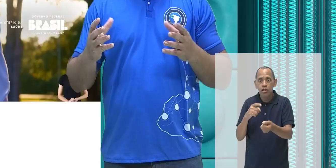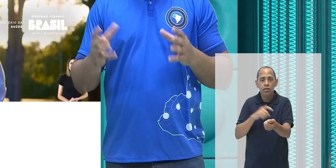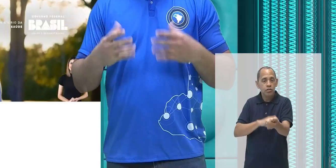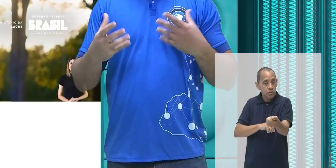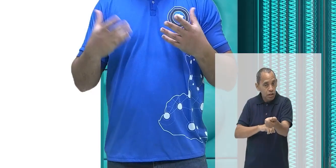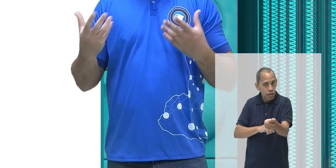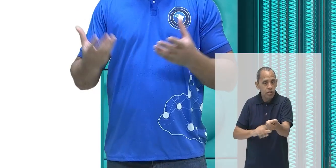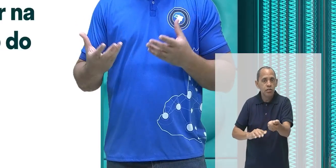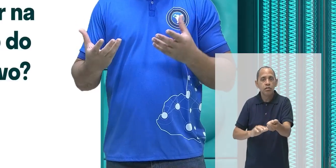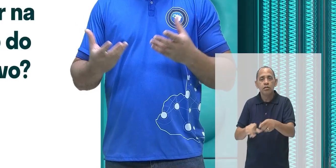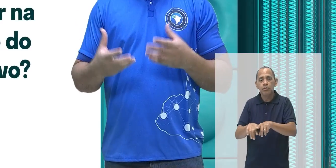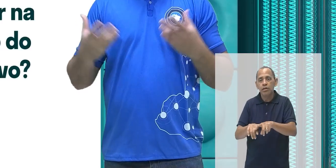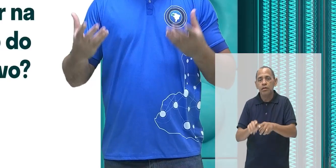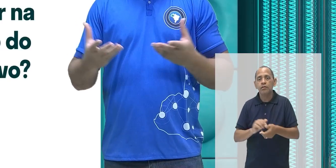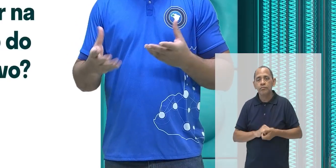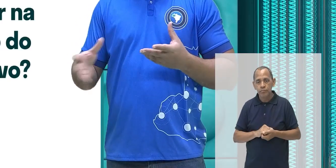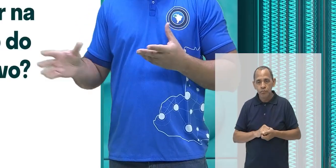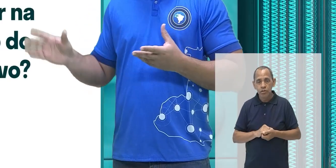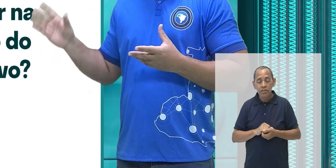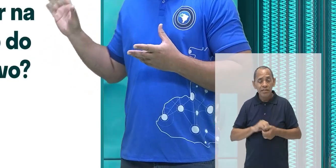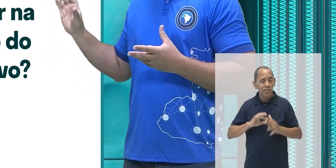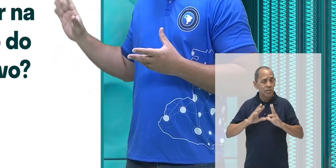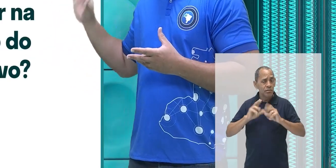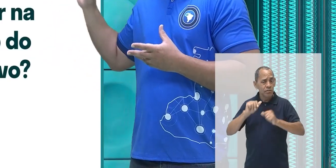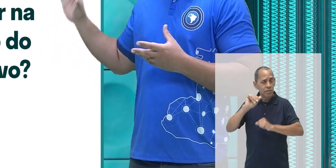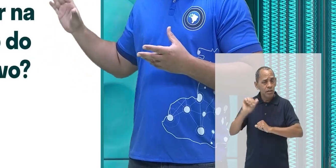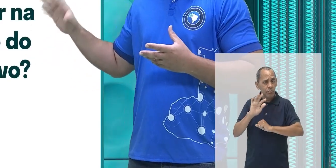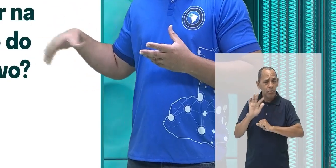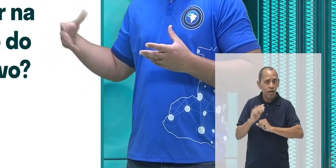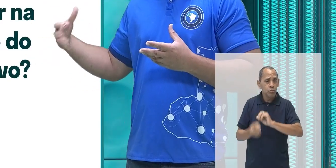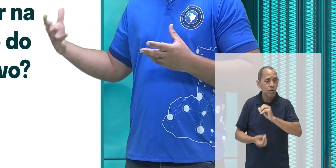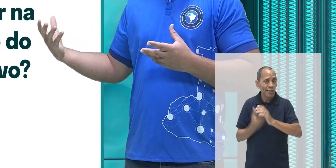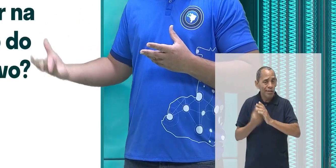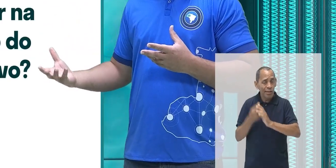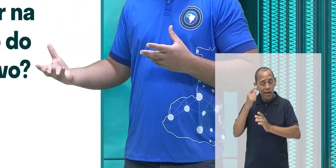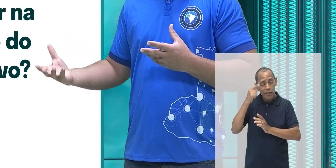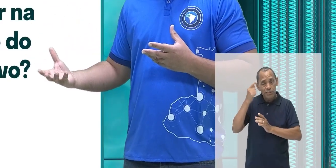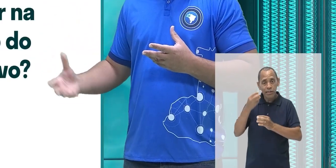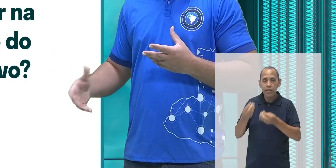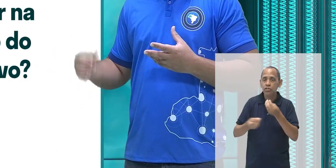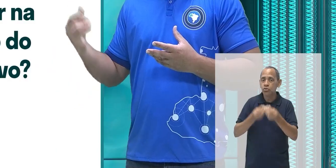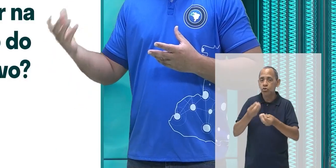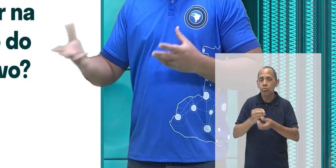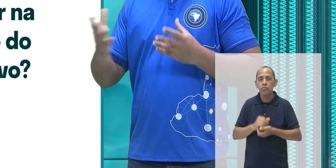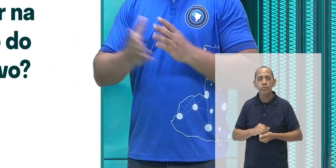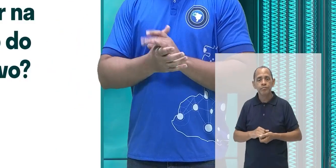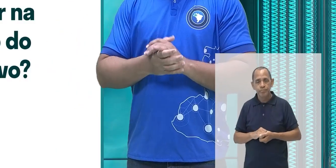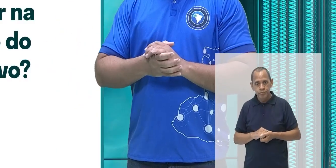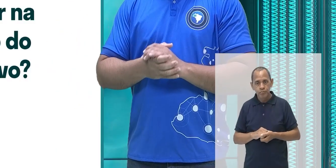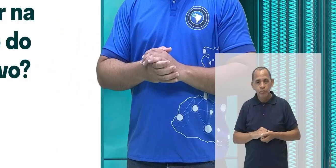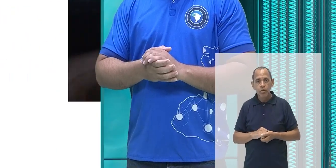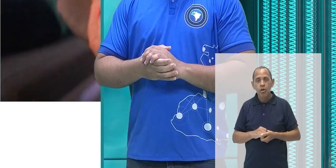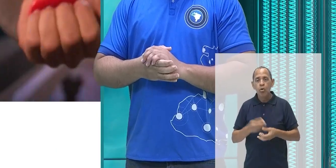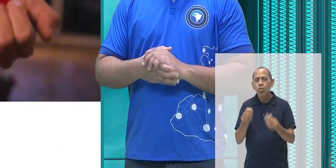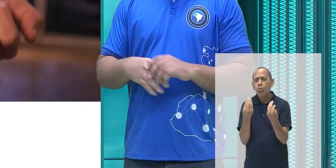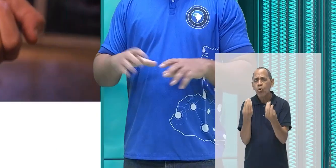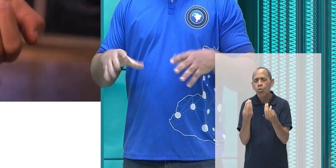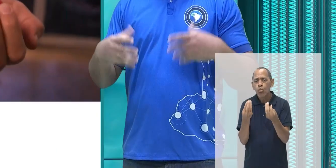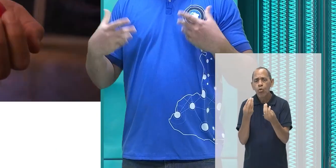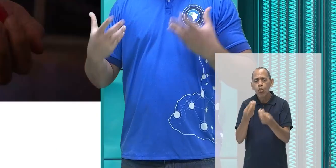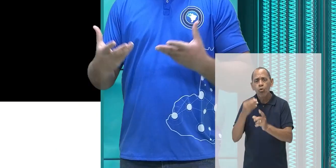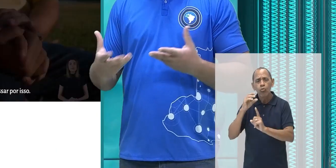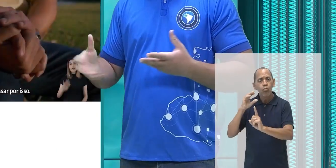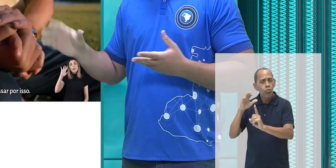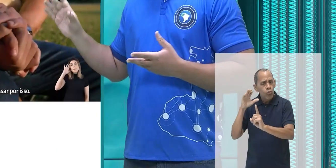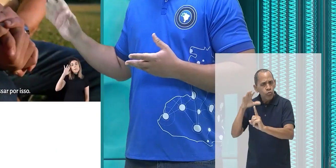imagens elas são trabalhadas também para gerar essa ideia de como... Agora, como essas imagens podem influenciar na persuasão? Percebo que